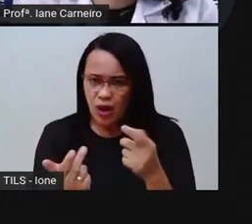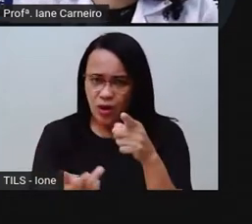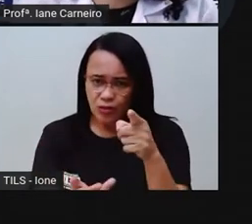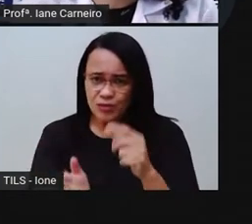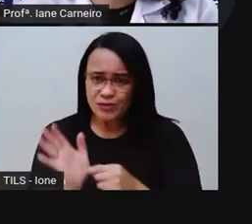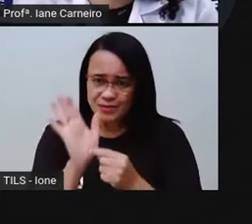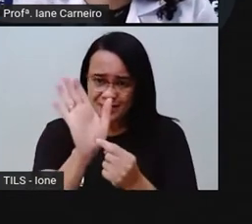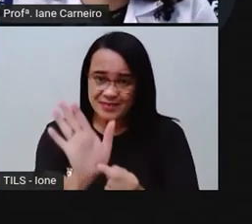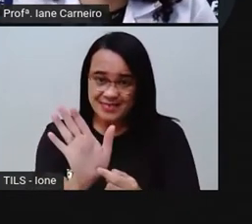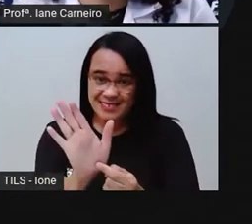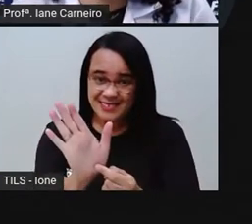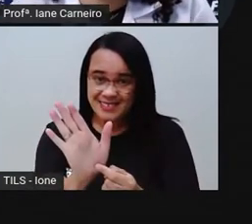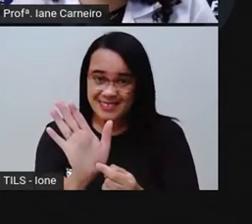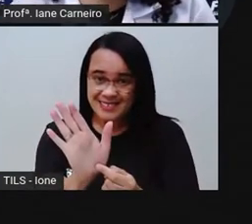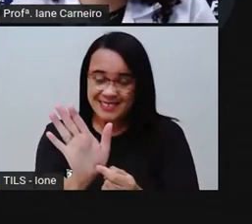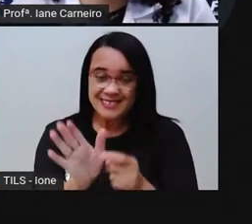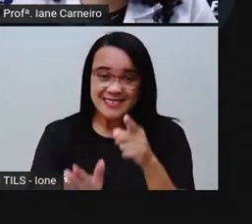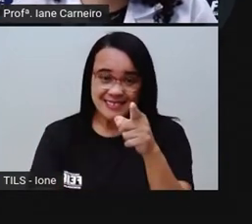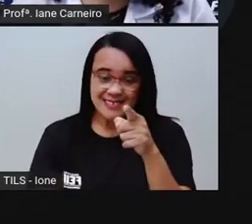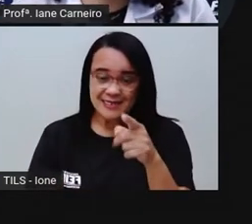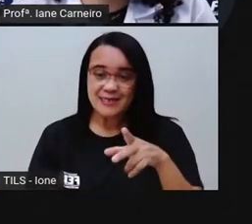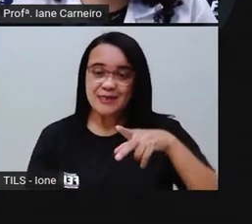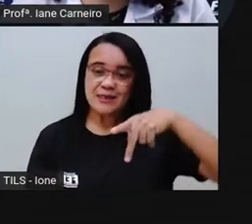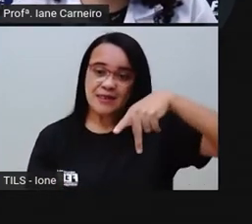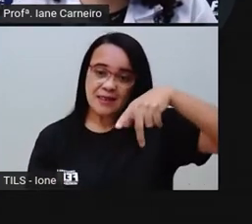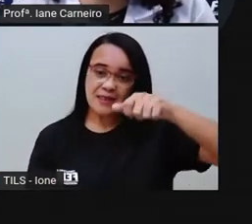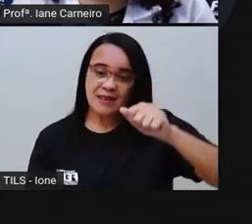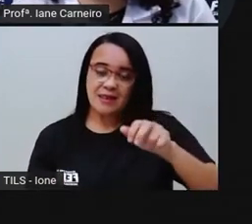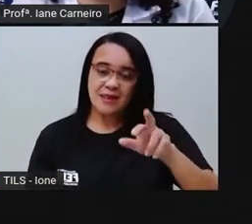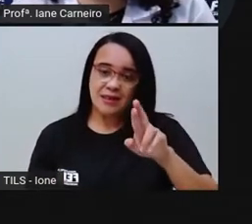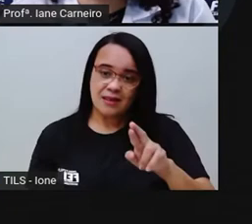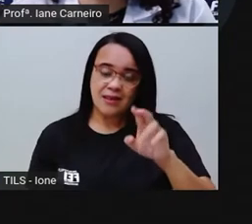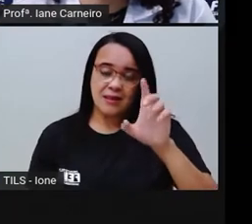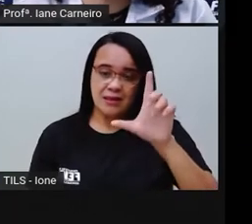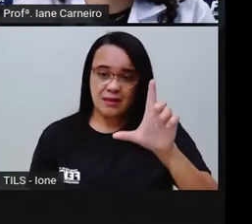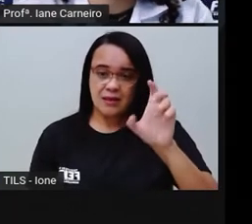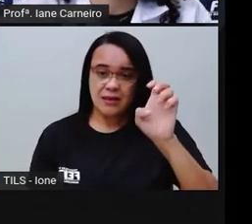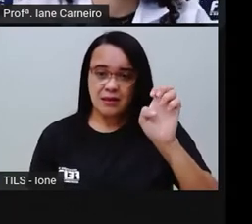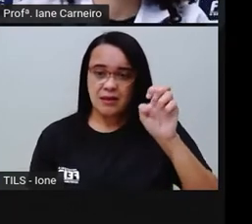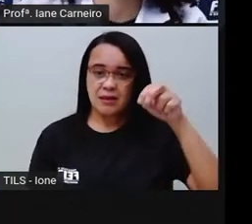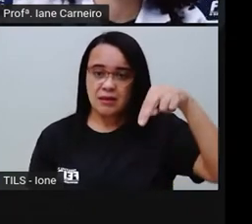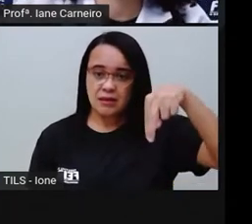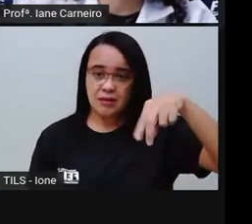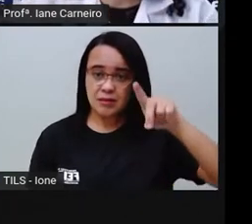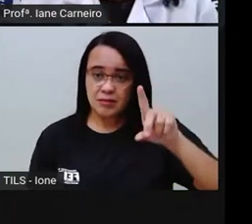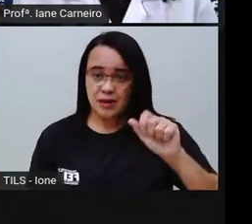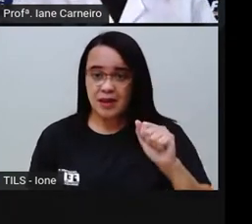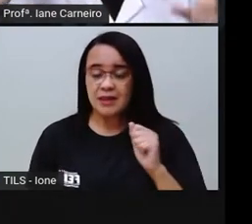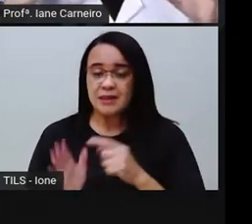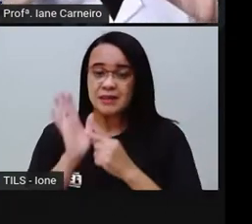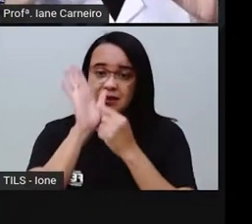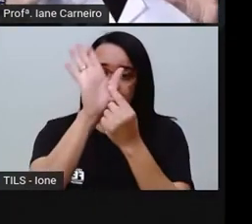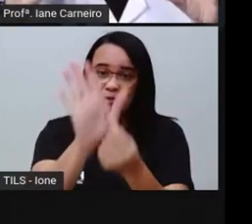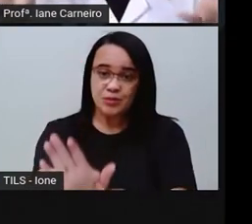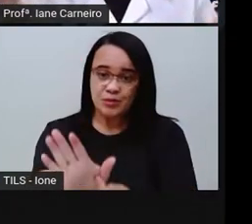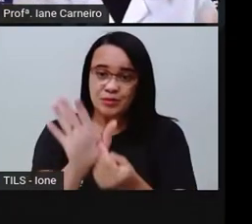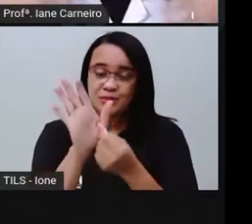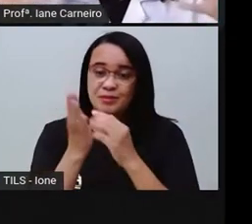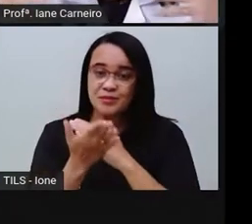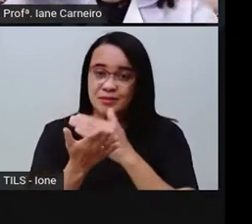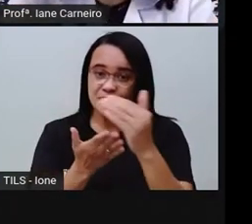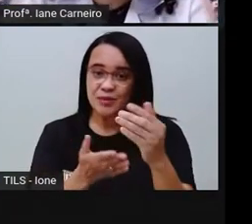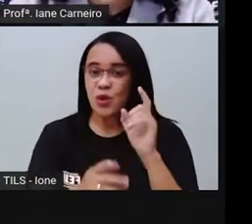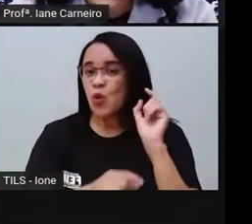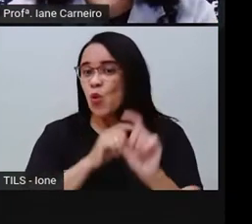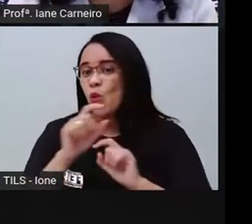então Ó a parlenda aqui a pro nem vai apresentar para vocês para começar